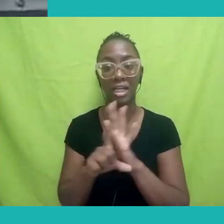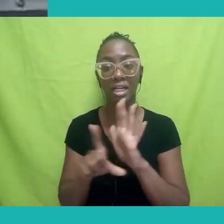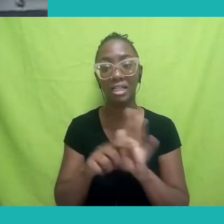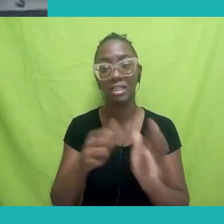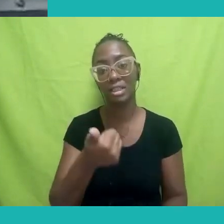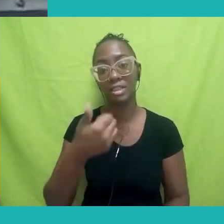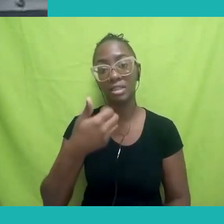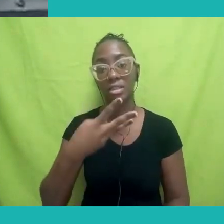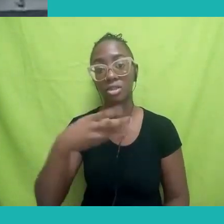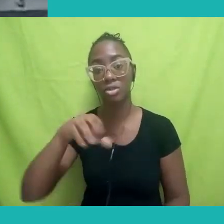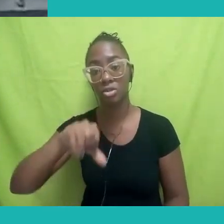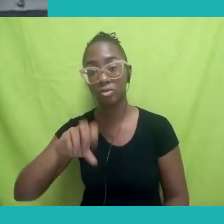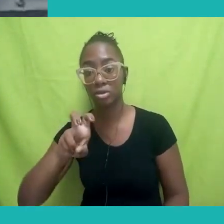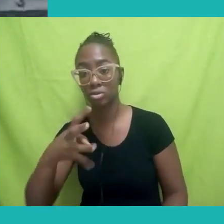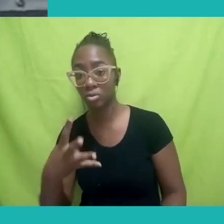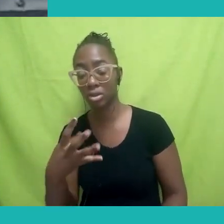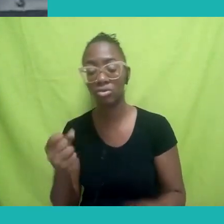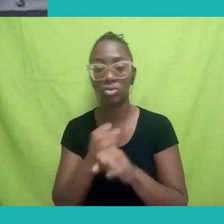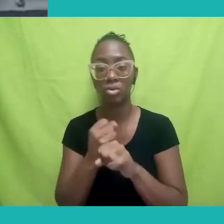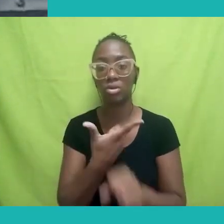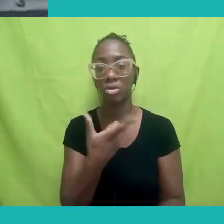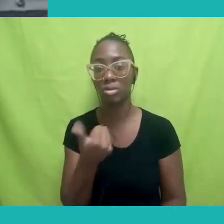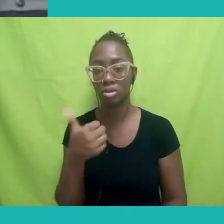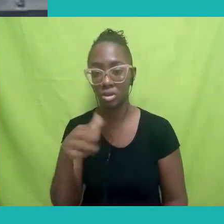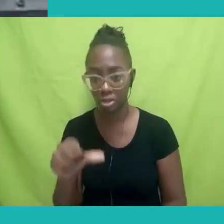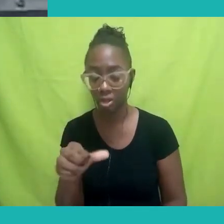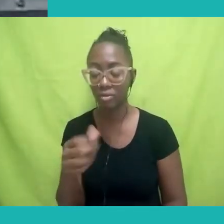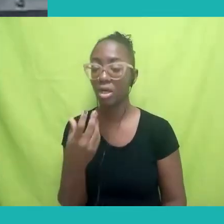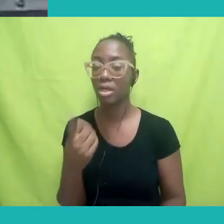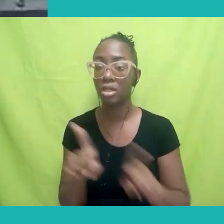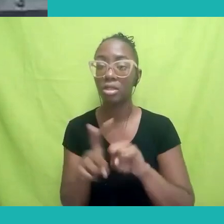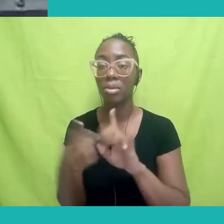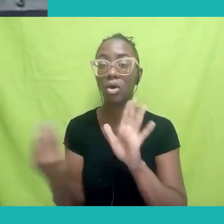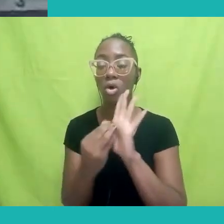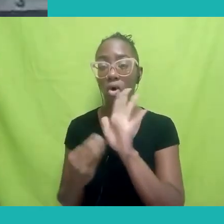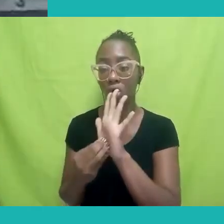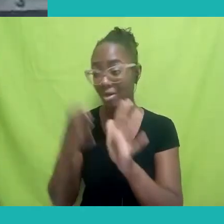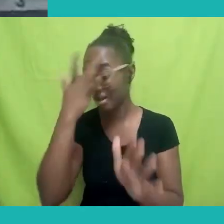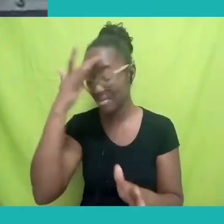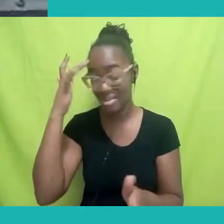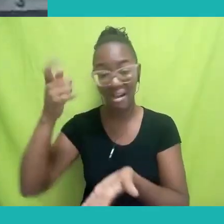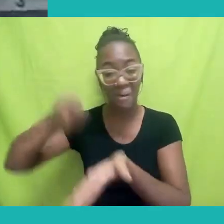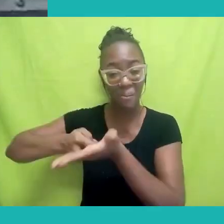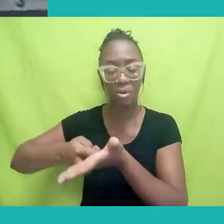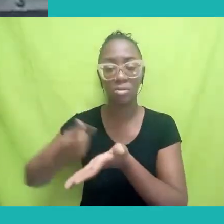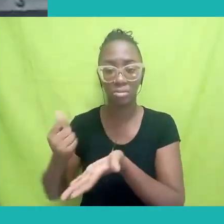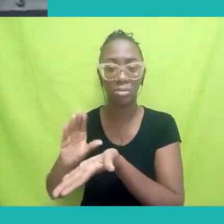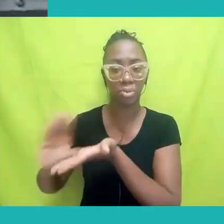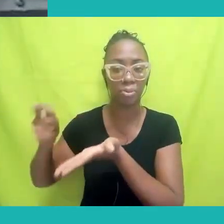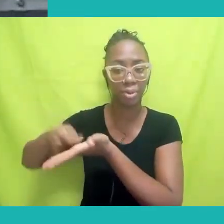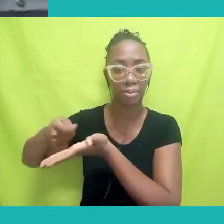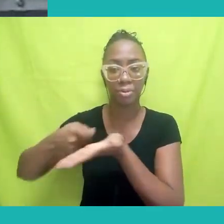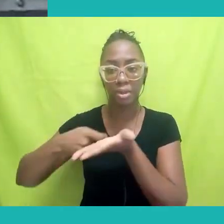13.954 de 2019, destacando-se aí a inclusão como contribuintes obrigatórios dos beneficiários